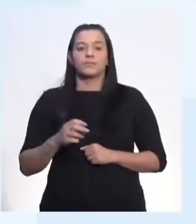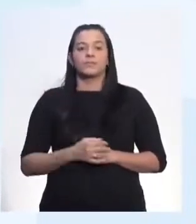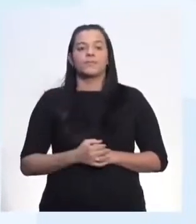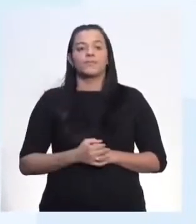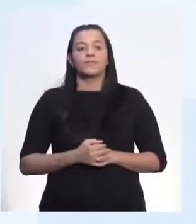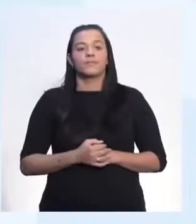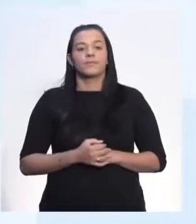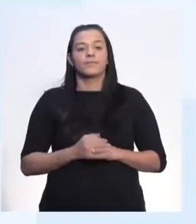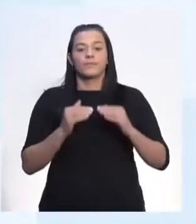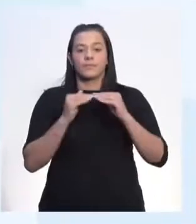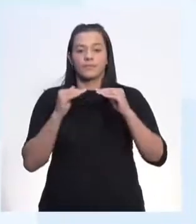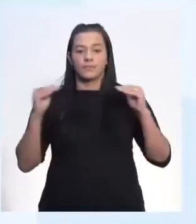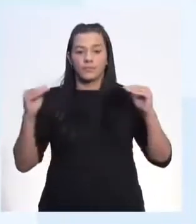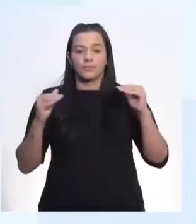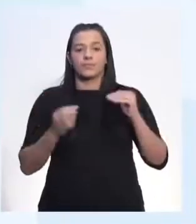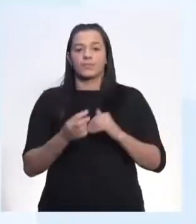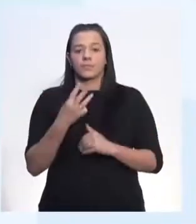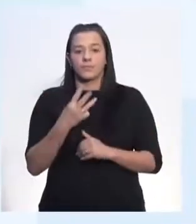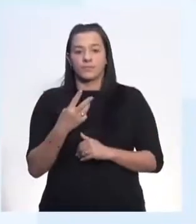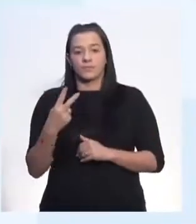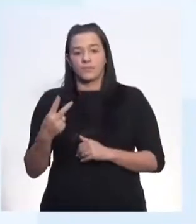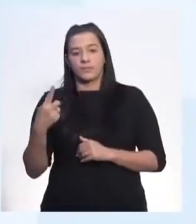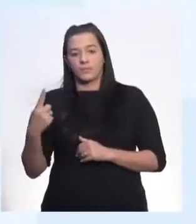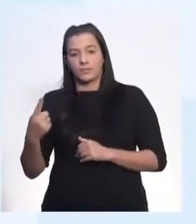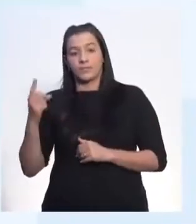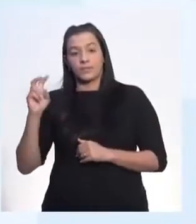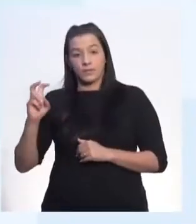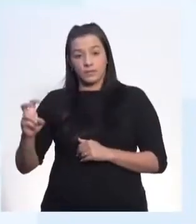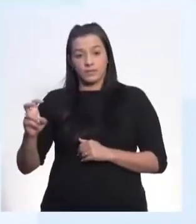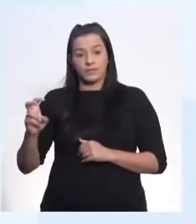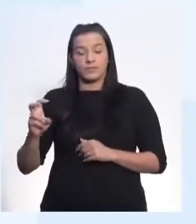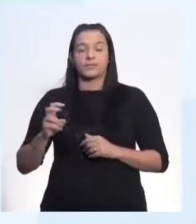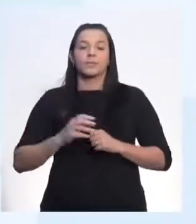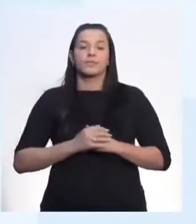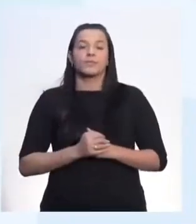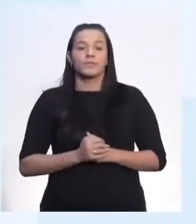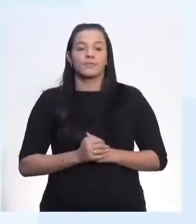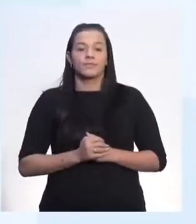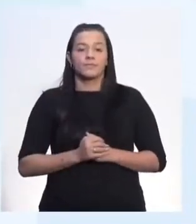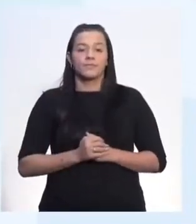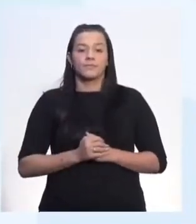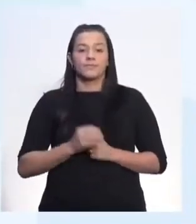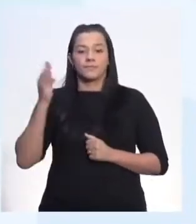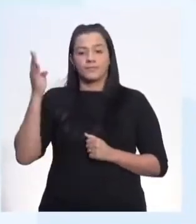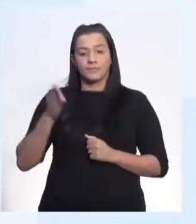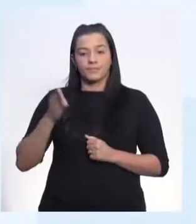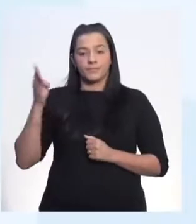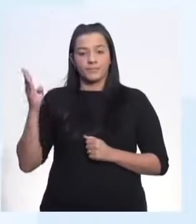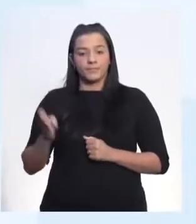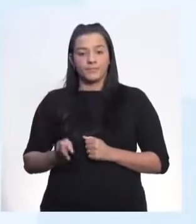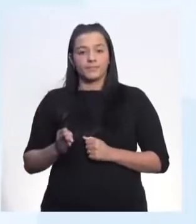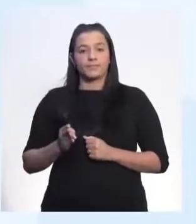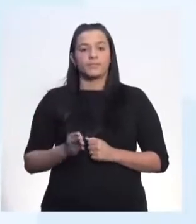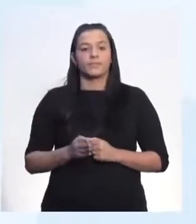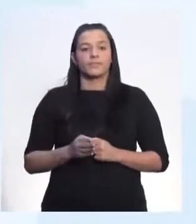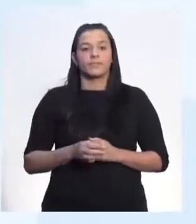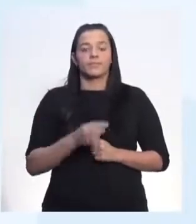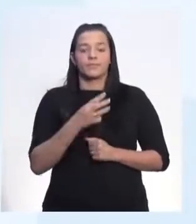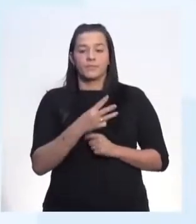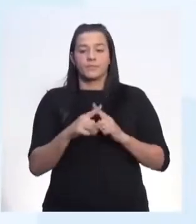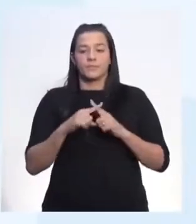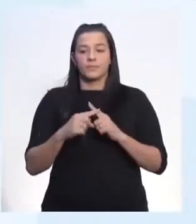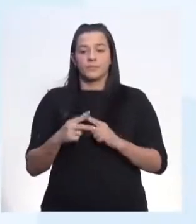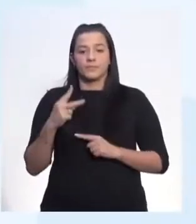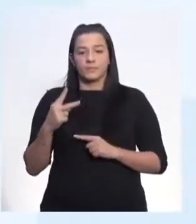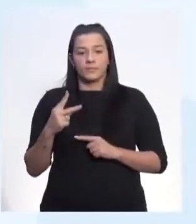5. Desenvolve o 3, deixa o 5 para simplificar. 3 vezes 2